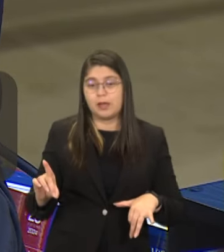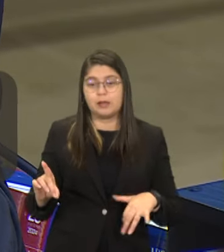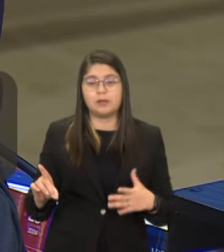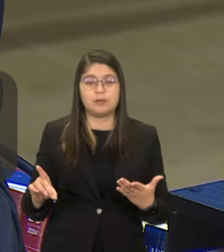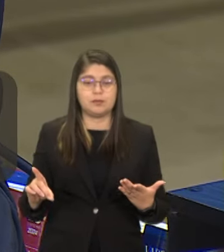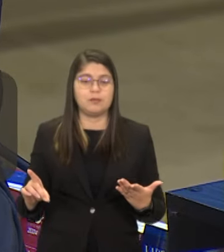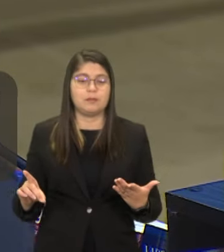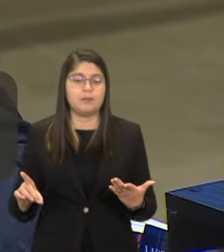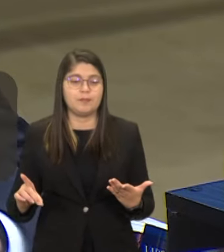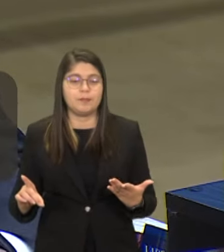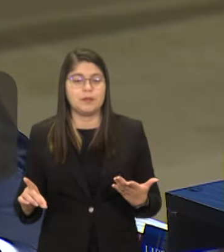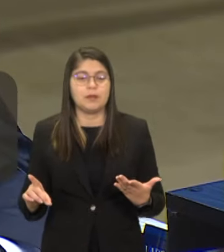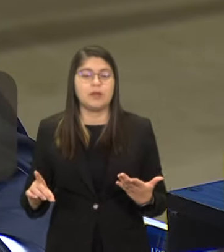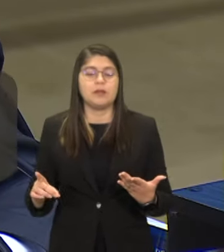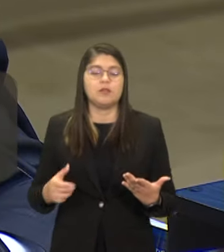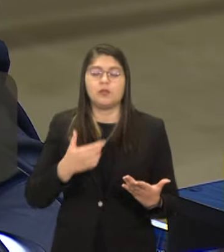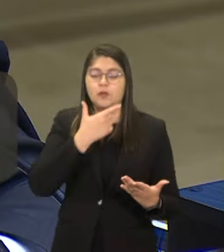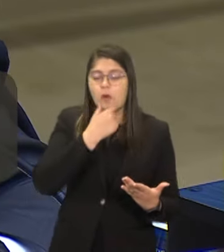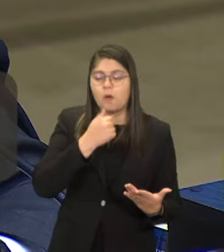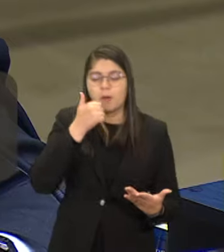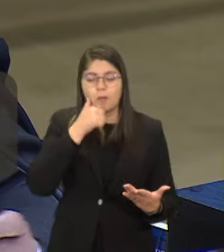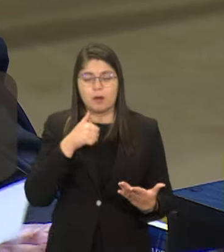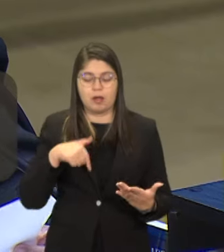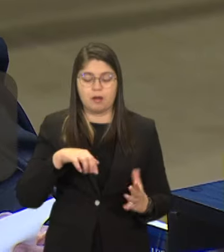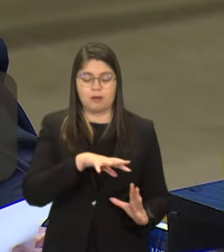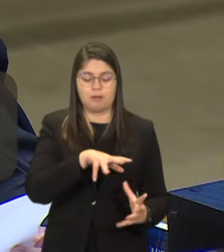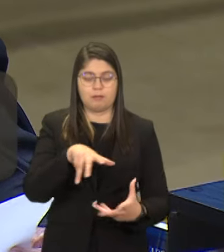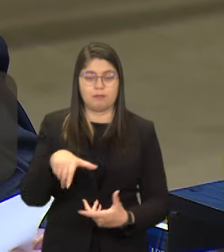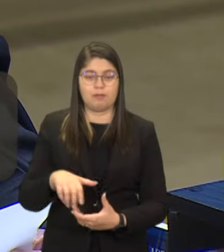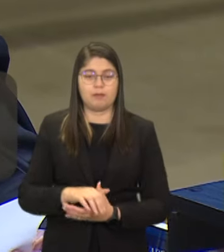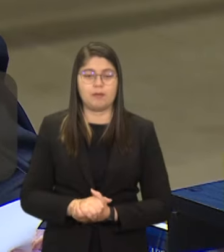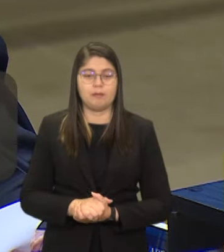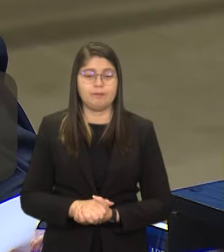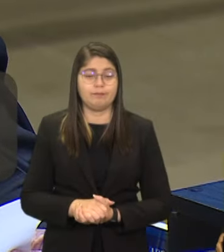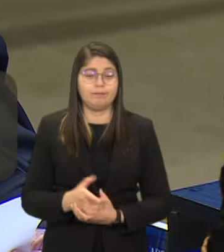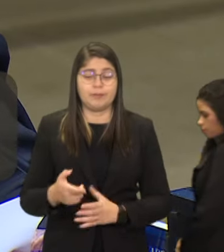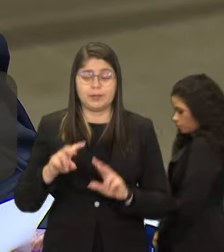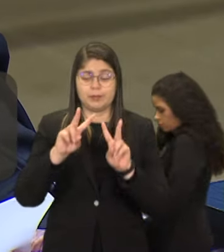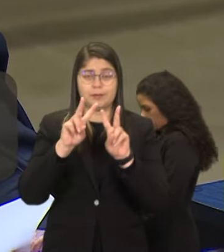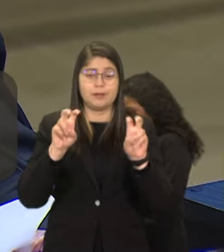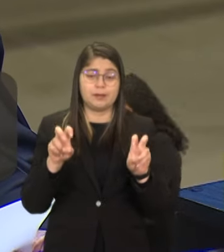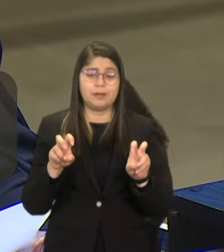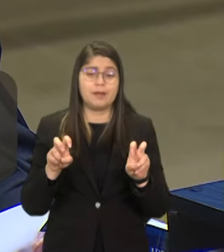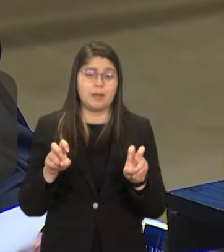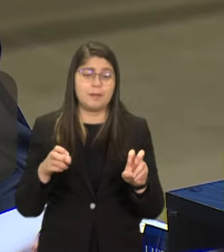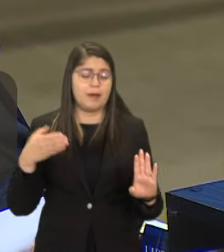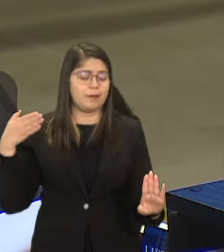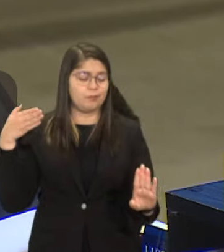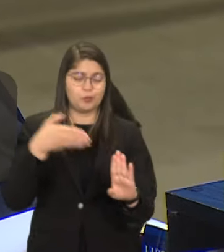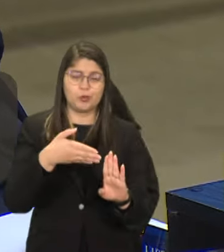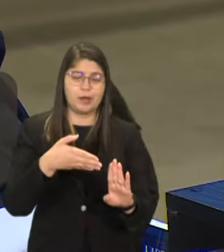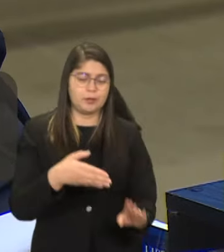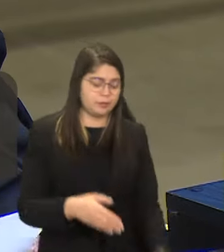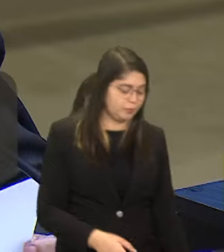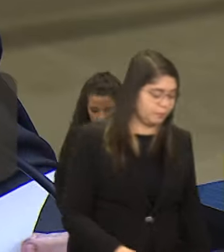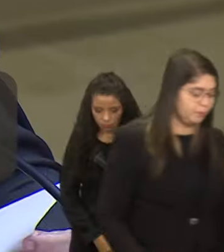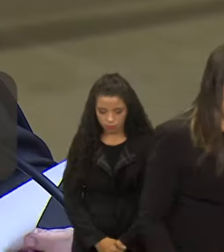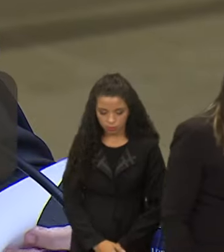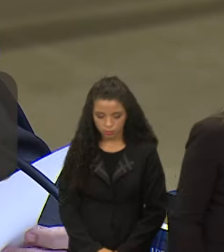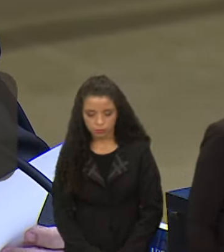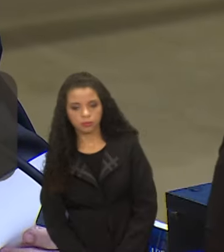presença dos homens e mulheres sobre a Terra. Então, este tema tem incidência direta sobre essa